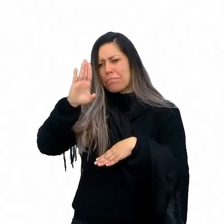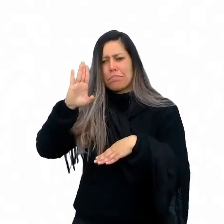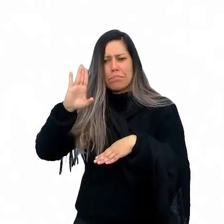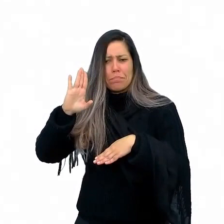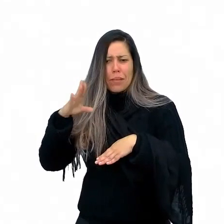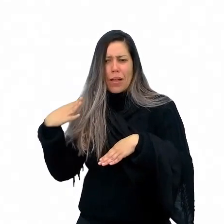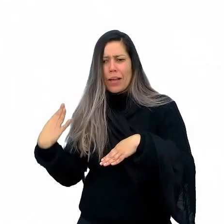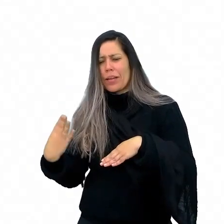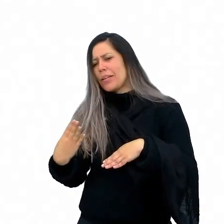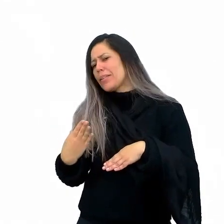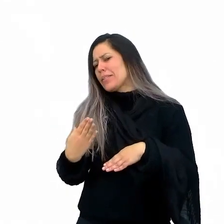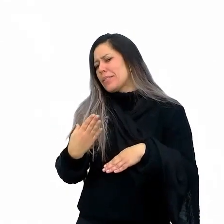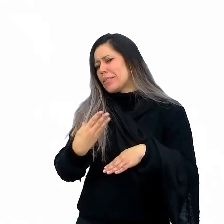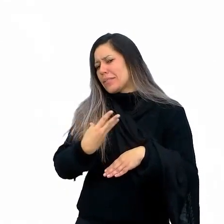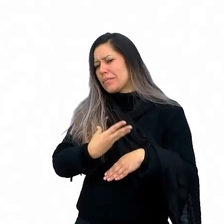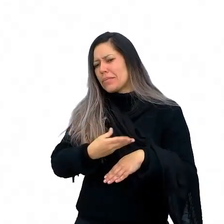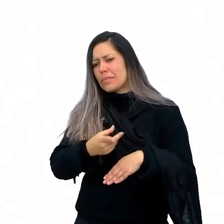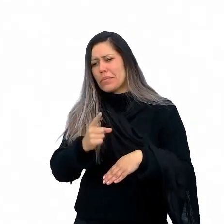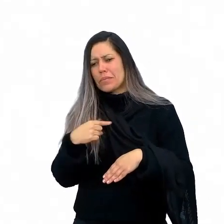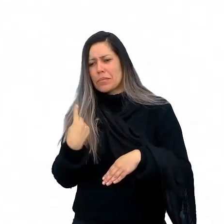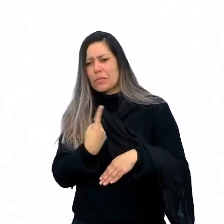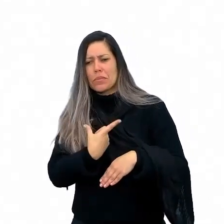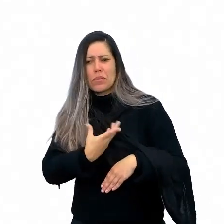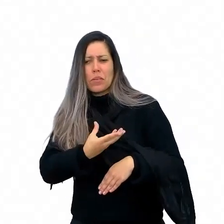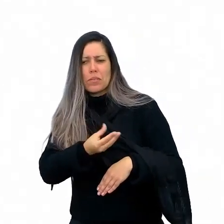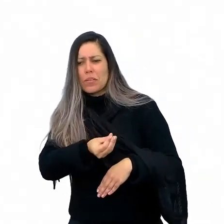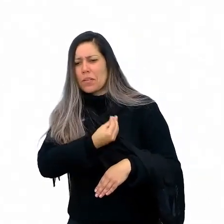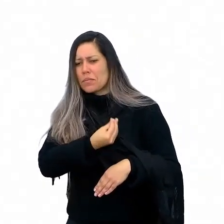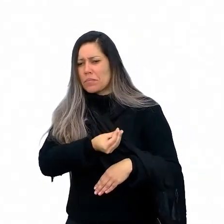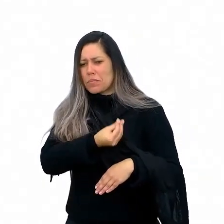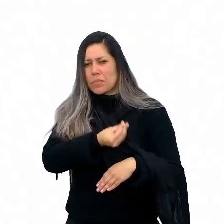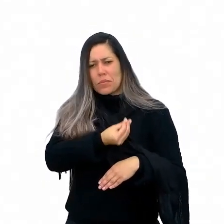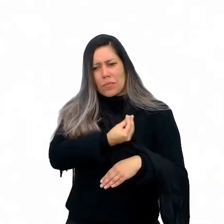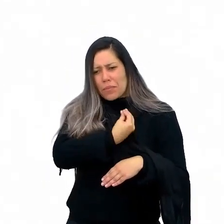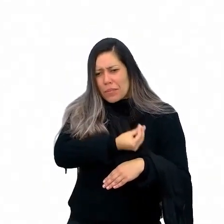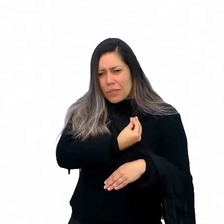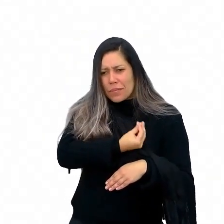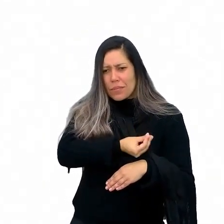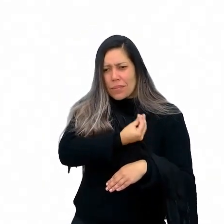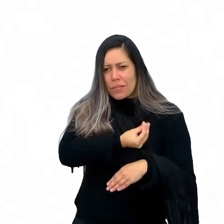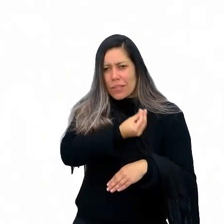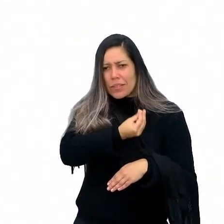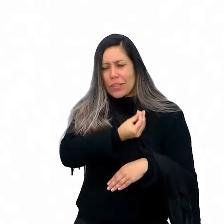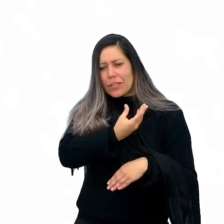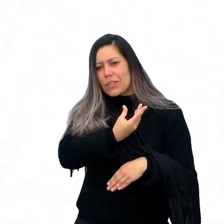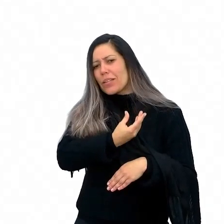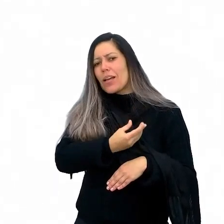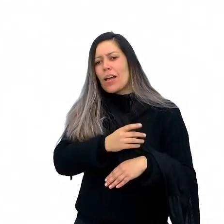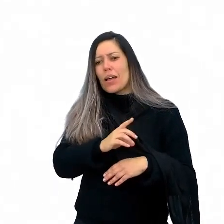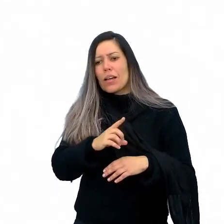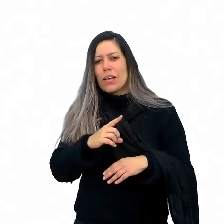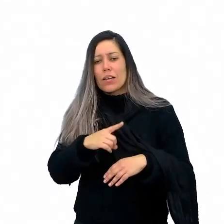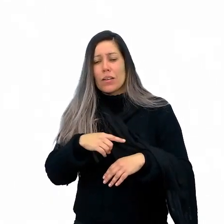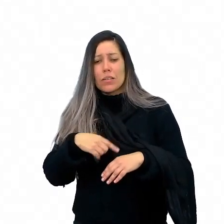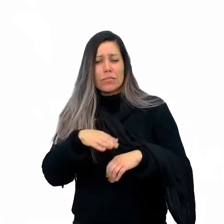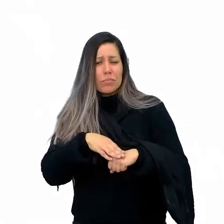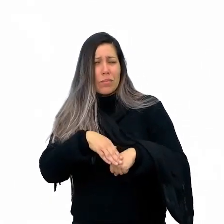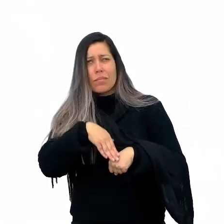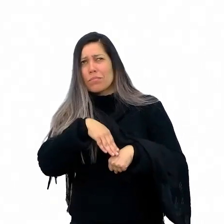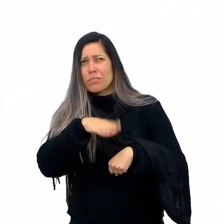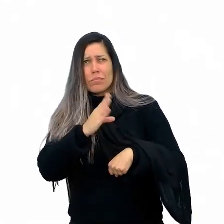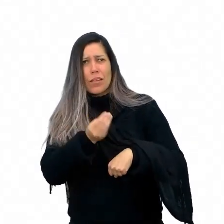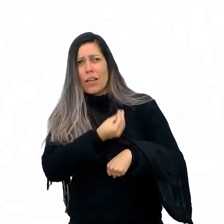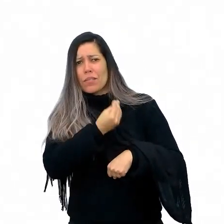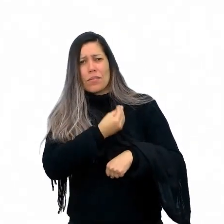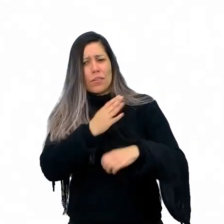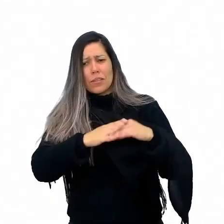posso dizer com uma certa tranquilidade, que a gente leva isso para a vida, né? A gente leva para a nossa vida